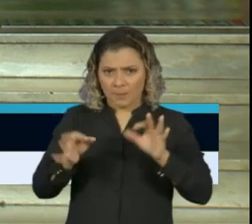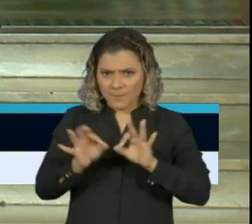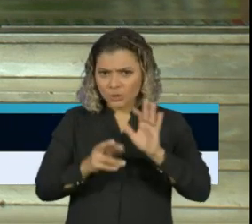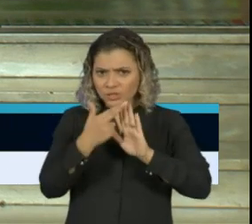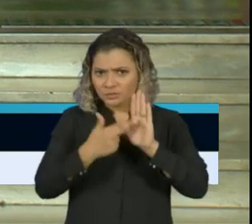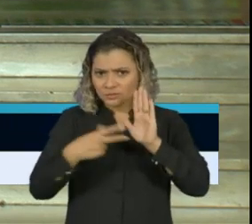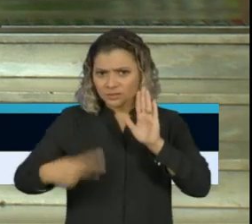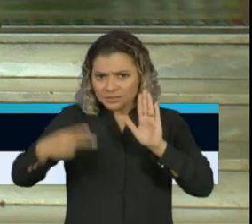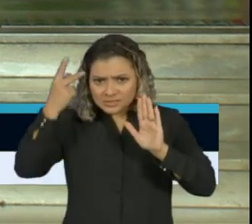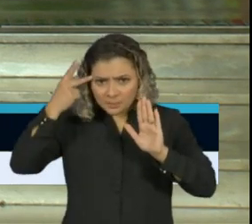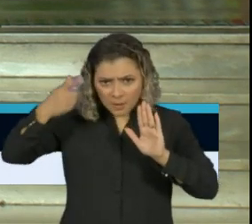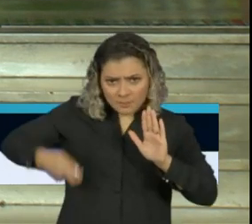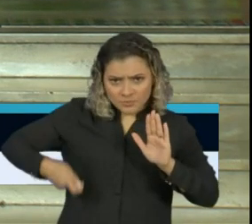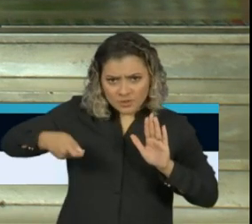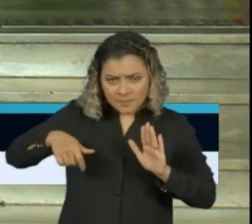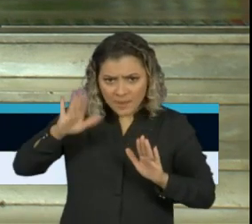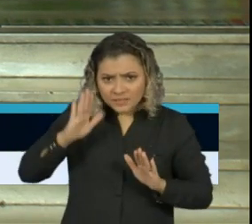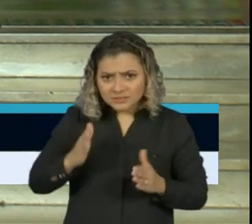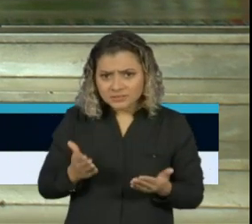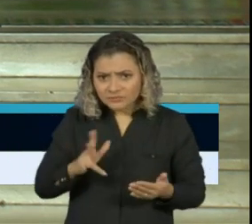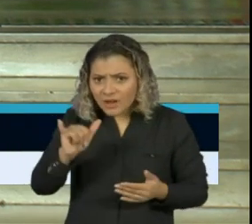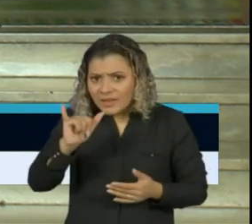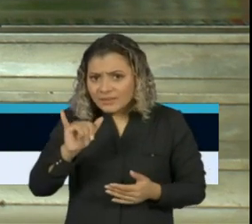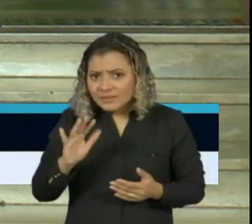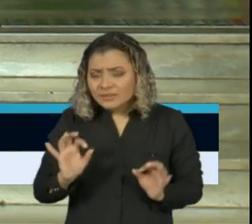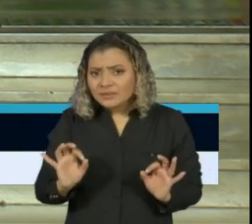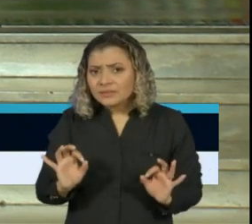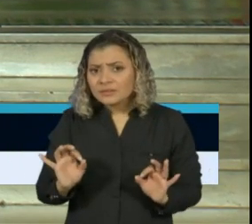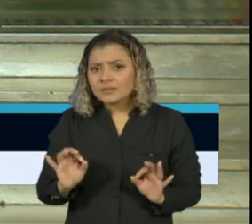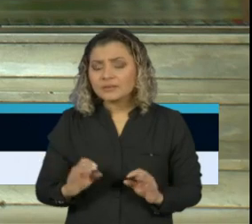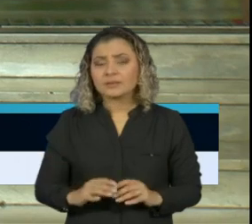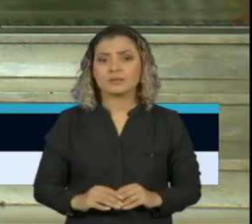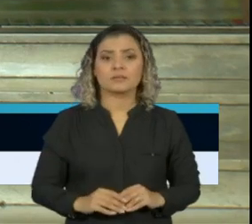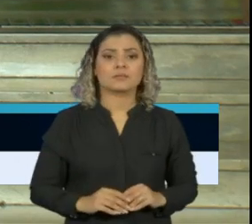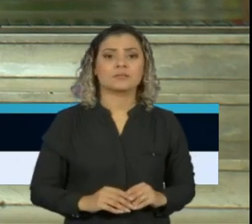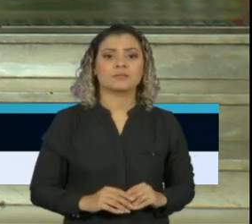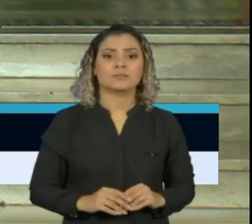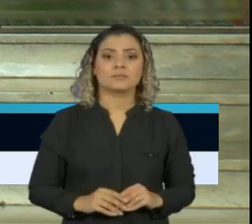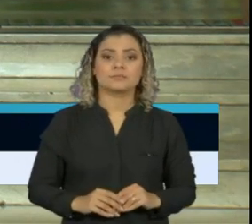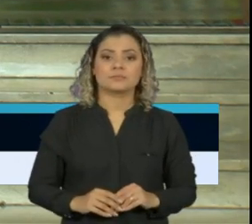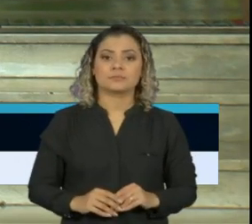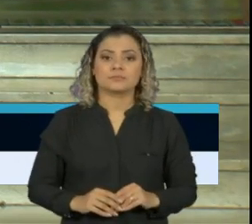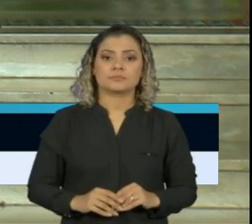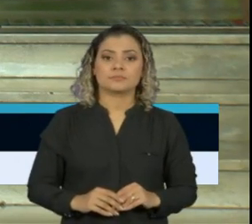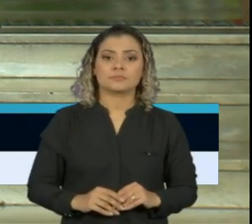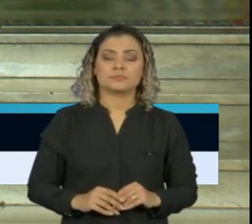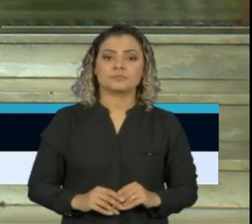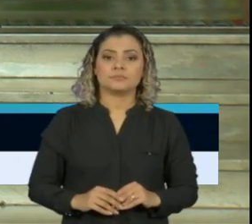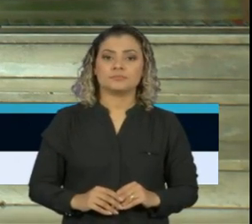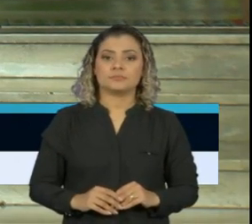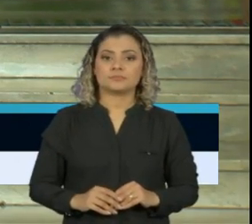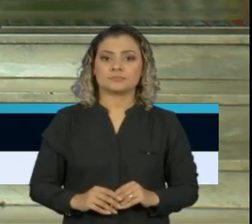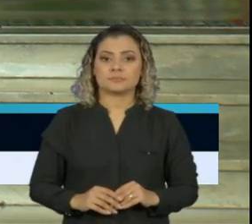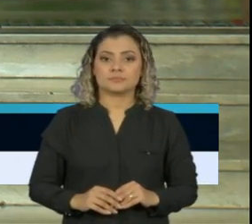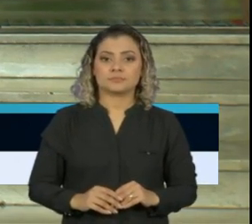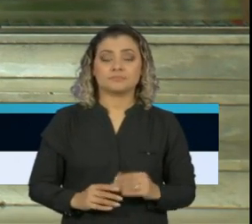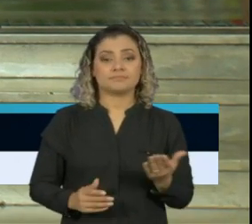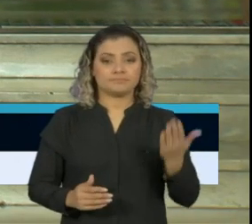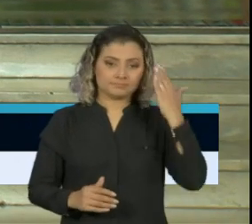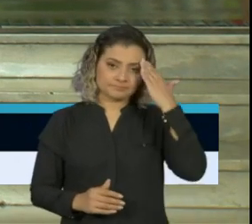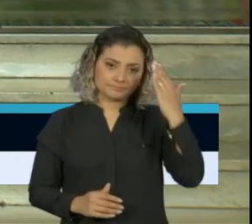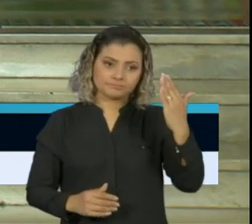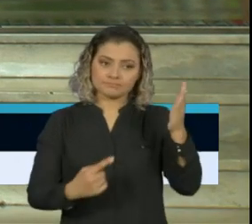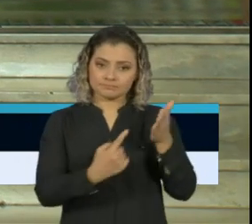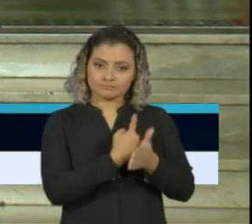Paulo pode ser cancelado como um todo, para todo o estado? Obrigada. Obrigado,